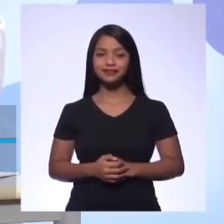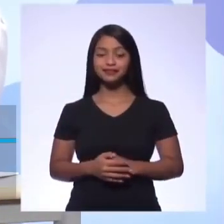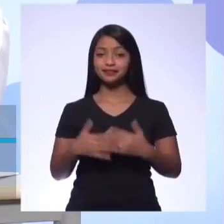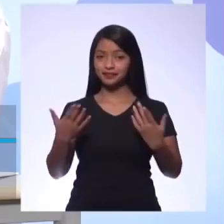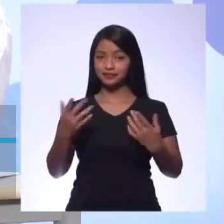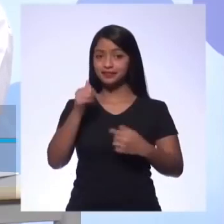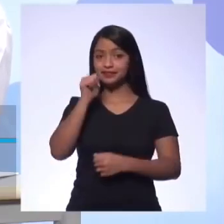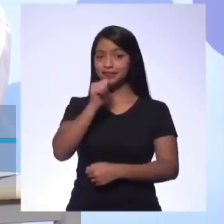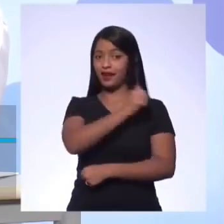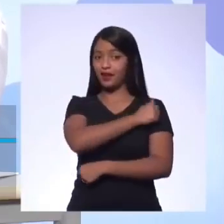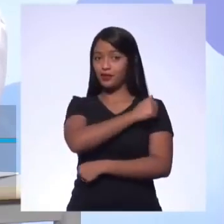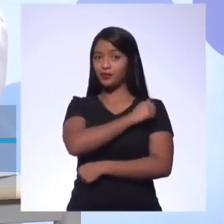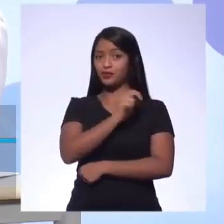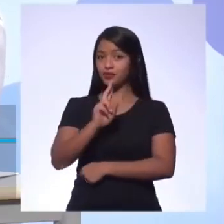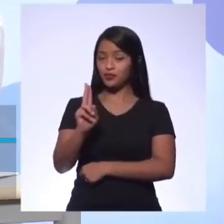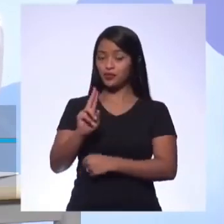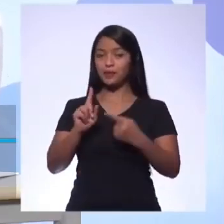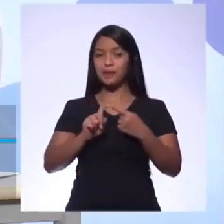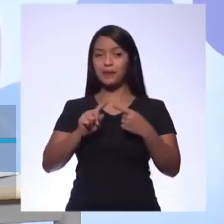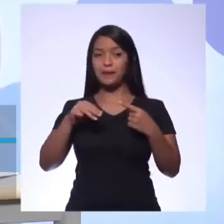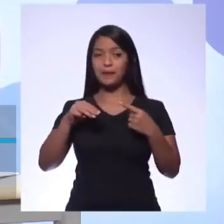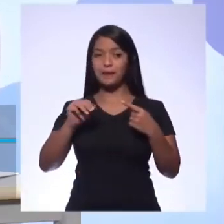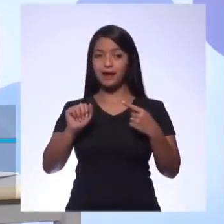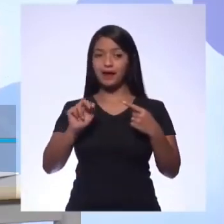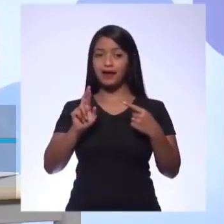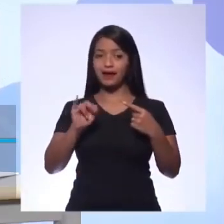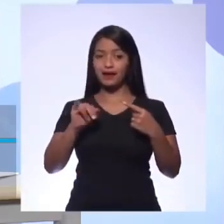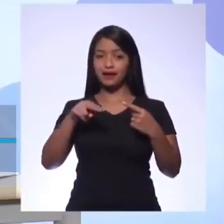A Marina colocou quando mexe em pó.